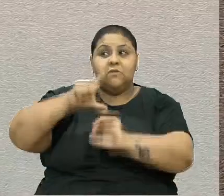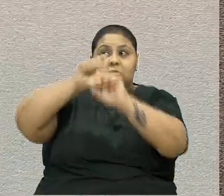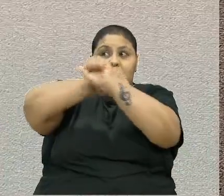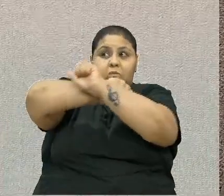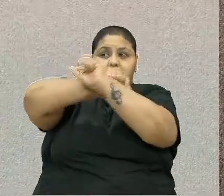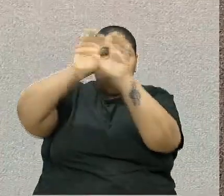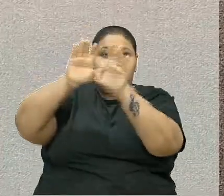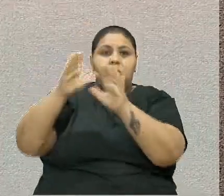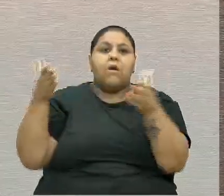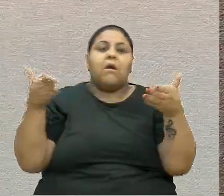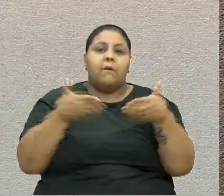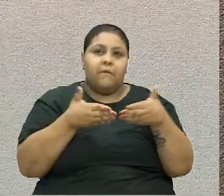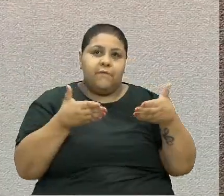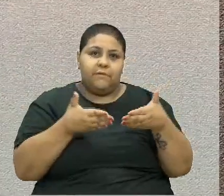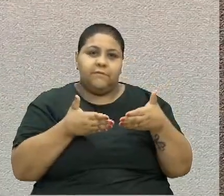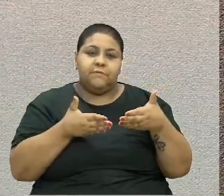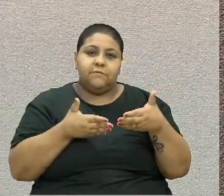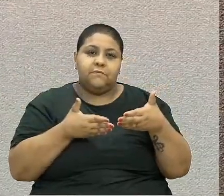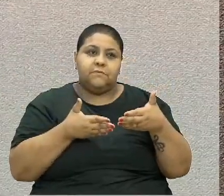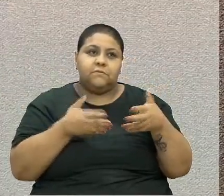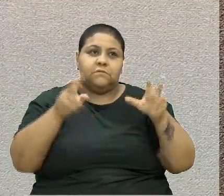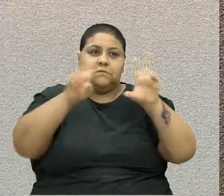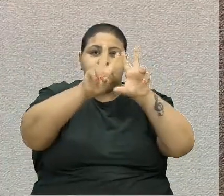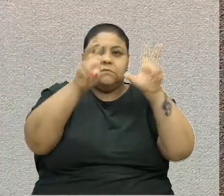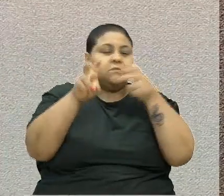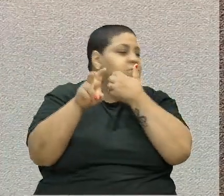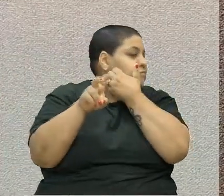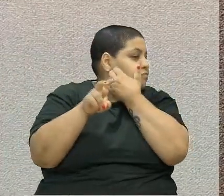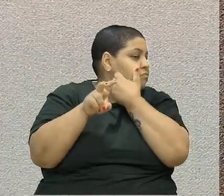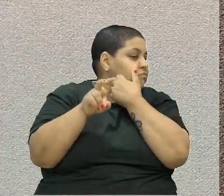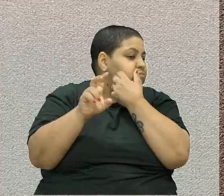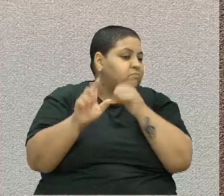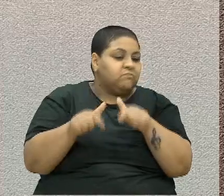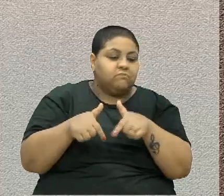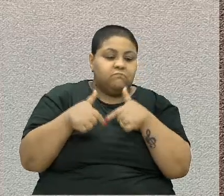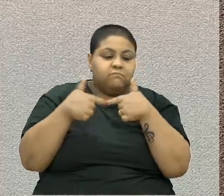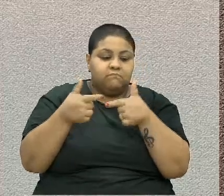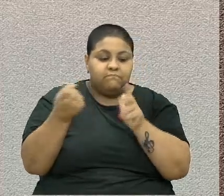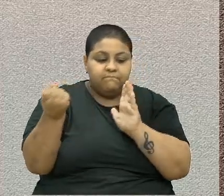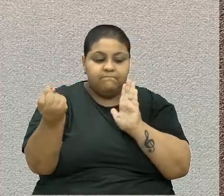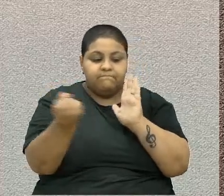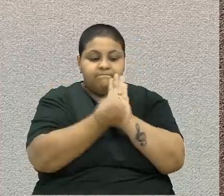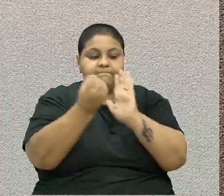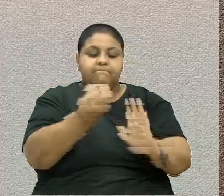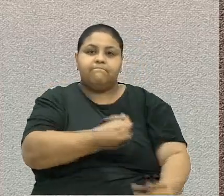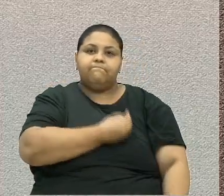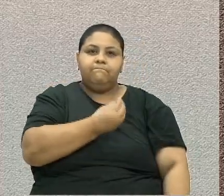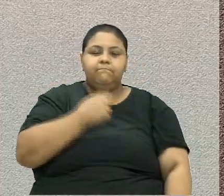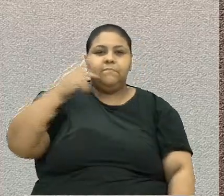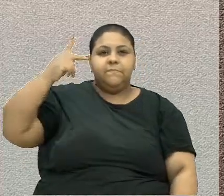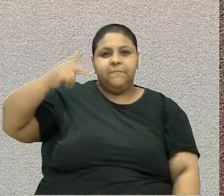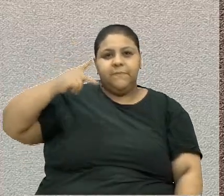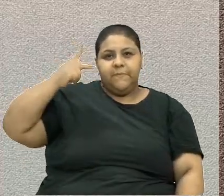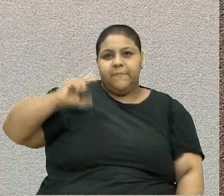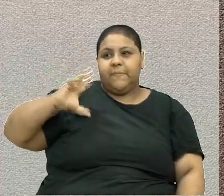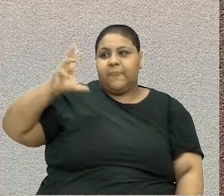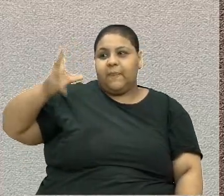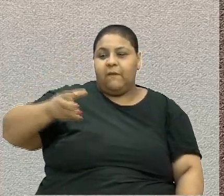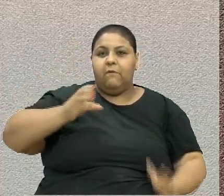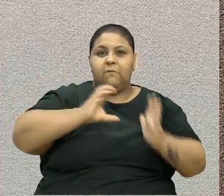esclarecimentos num primeiro momento, né, sobre estes fatos que impactam na vida política de todos os